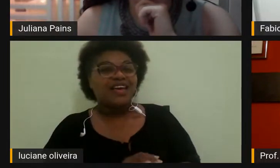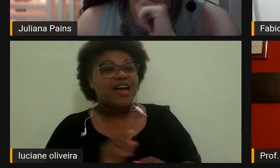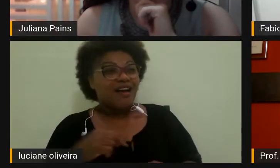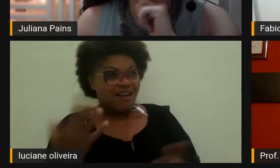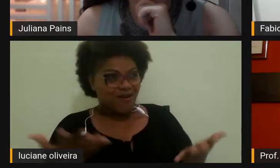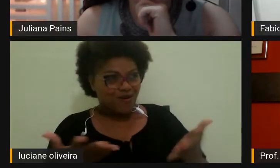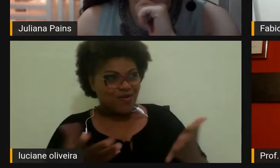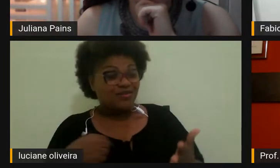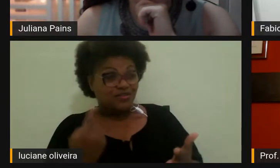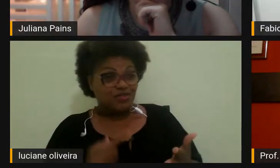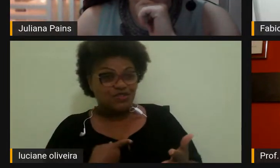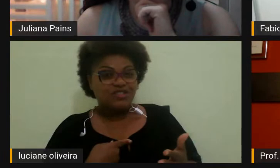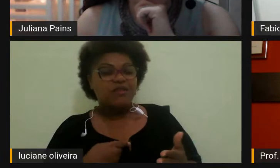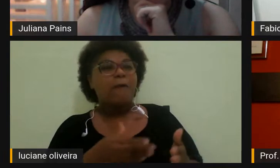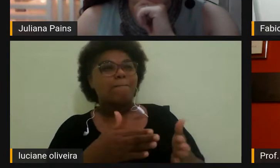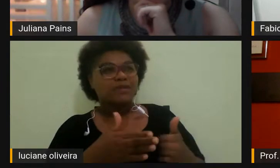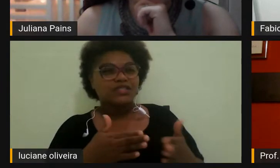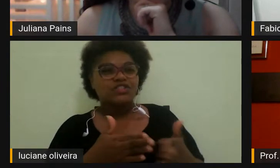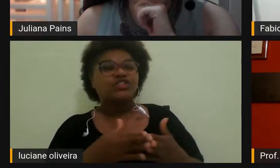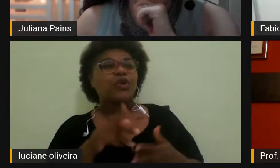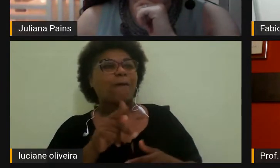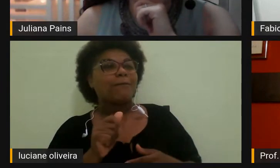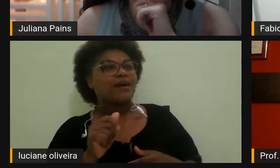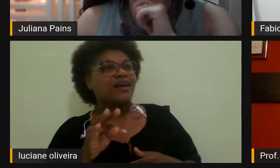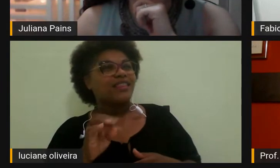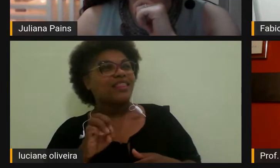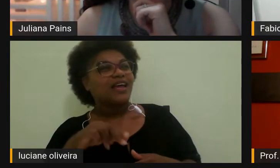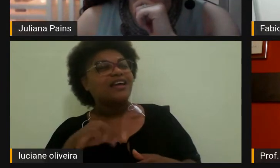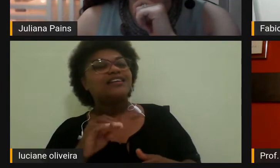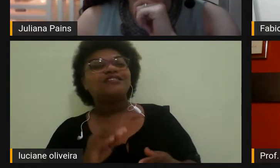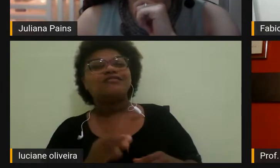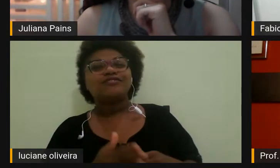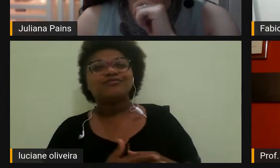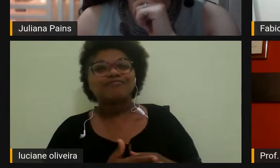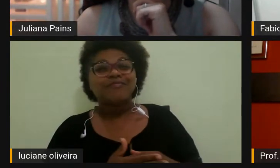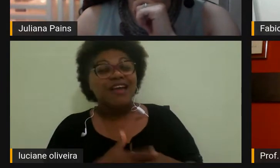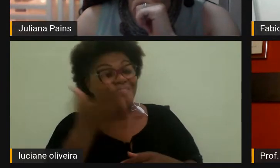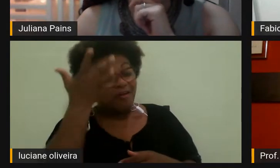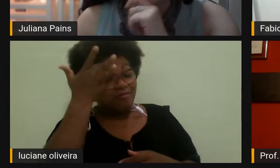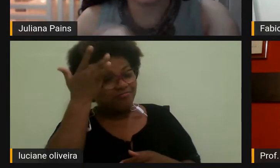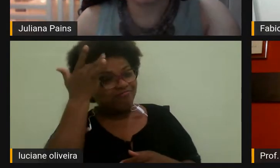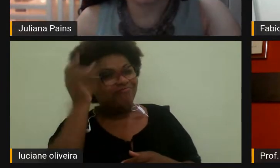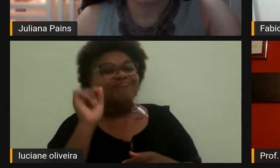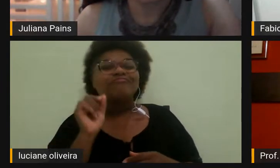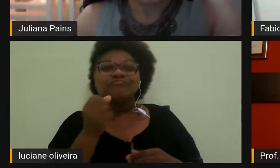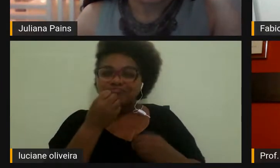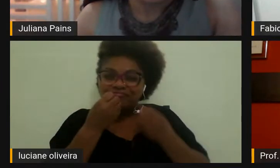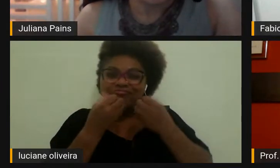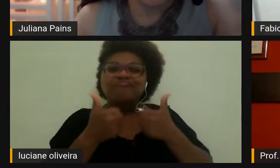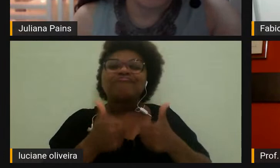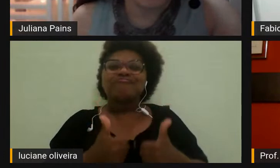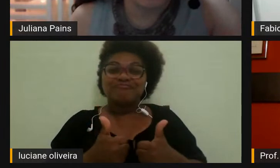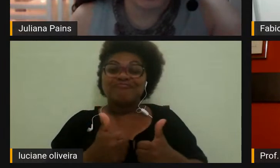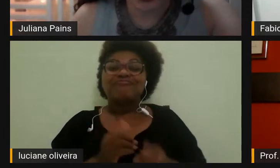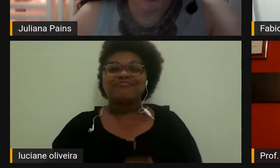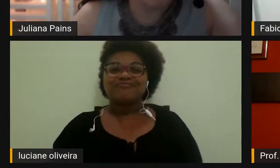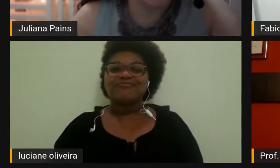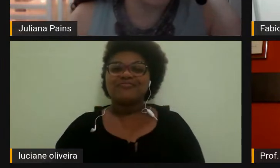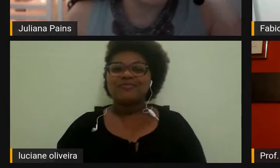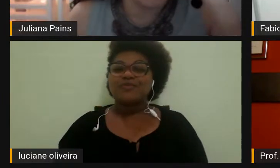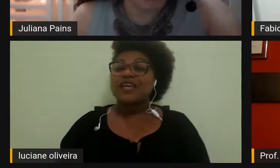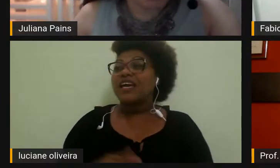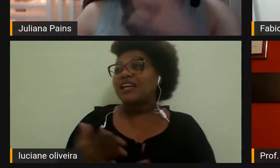com um pedido de patente a pensar muito bom muito bom é